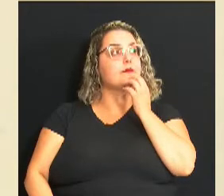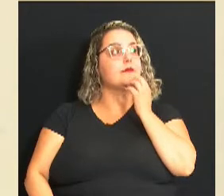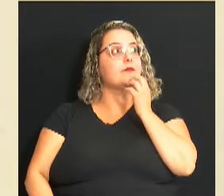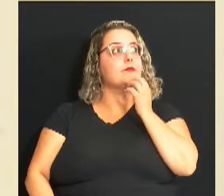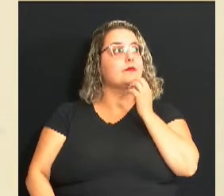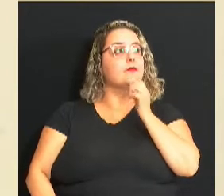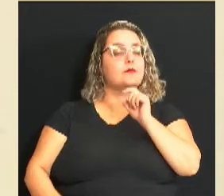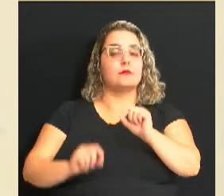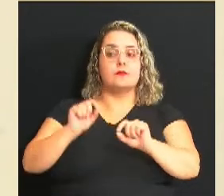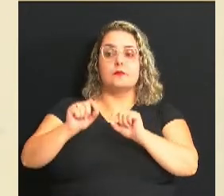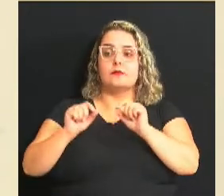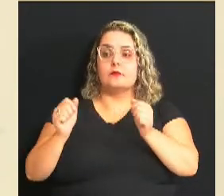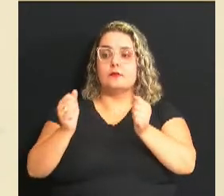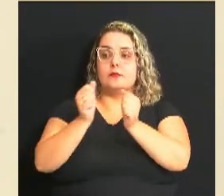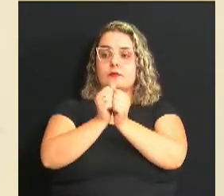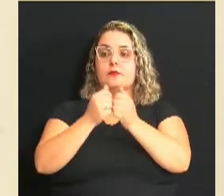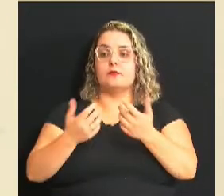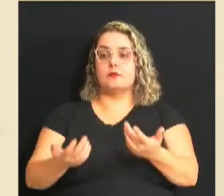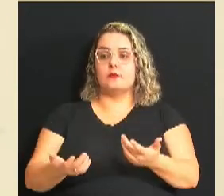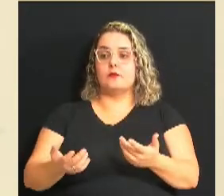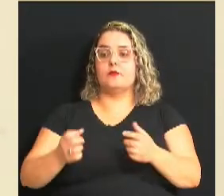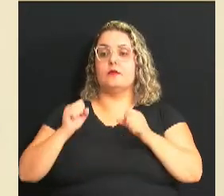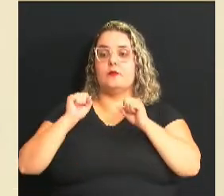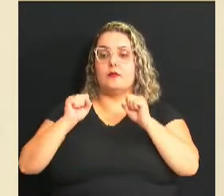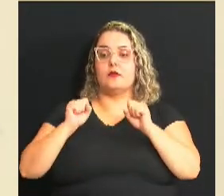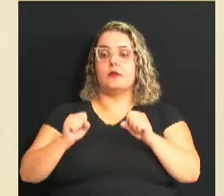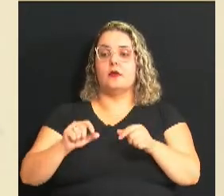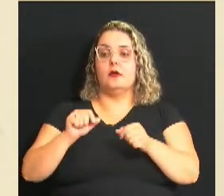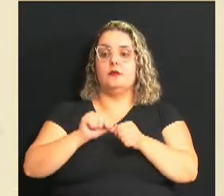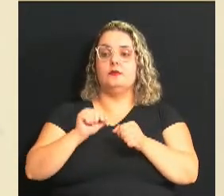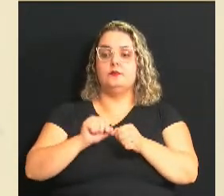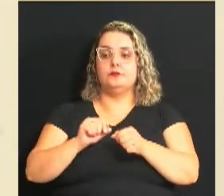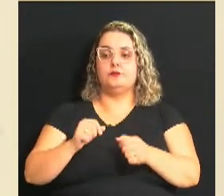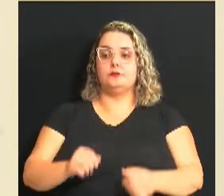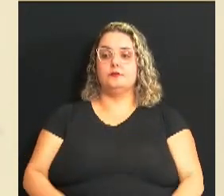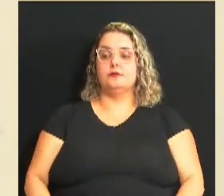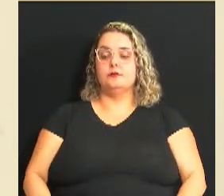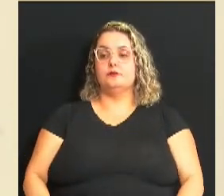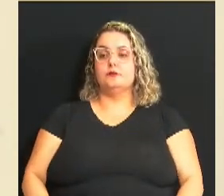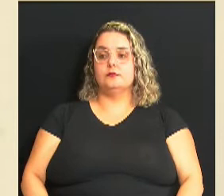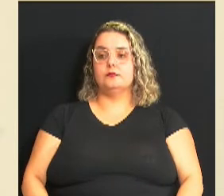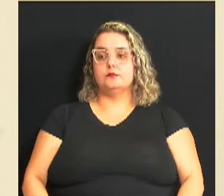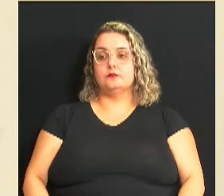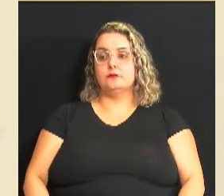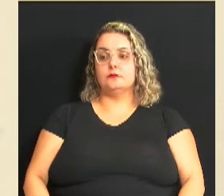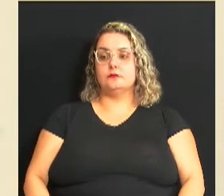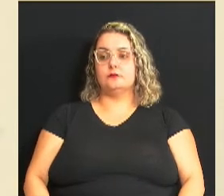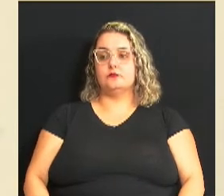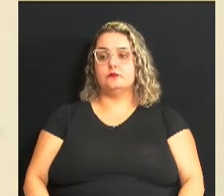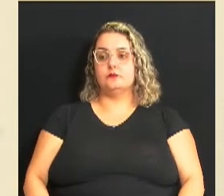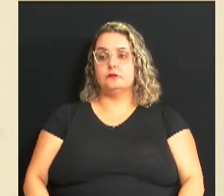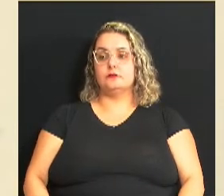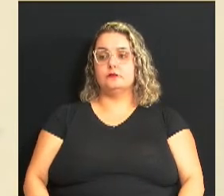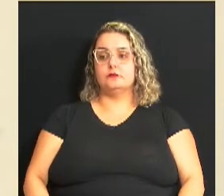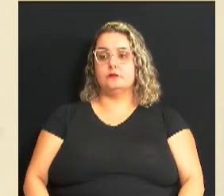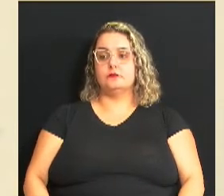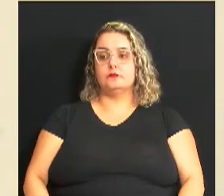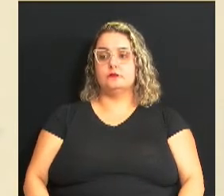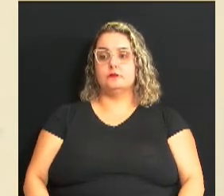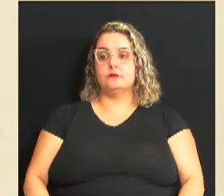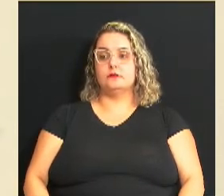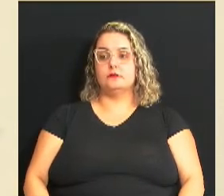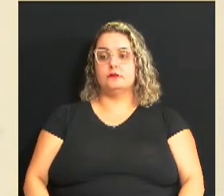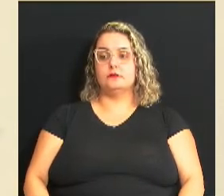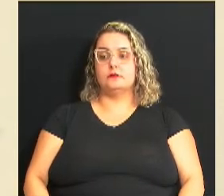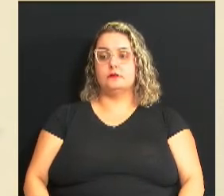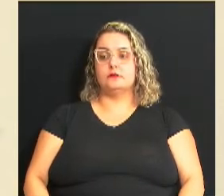acompanhar, enfim, para poder realizar isso. Bom, e finalmente, eu queria